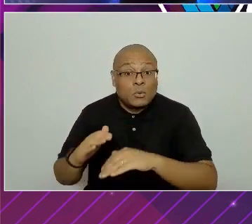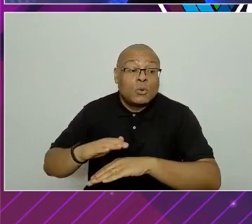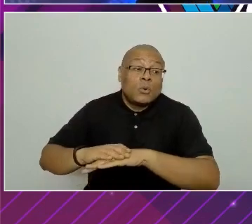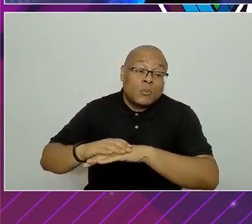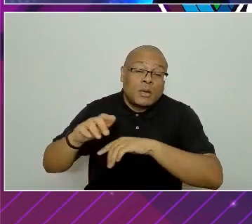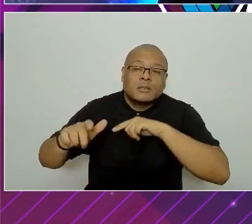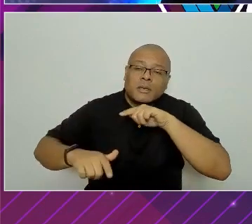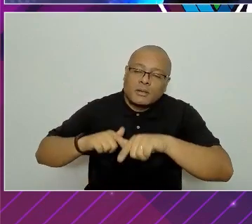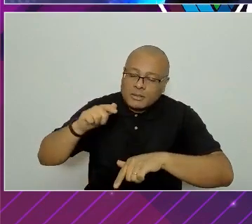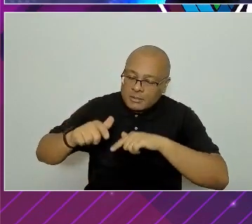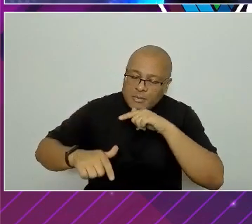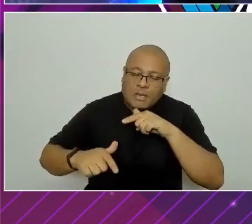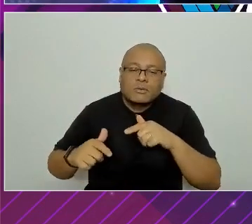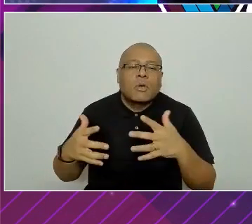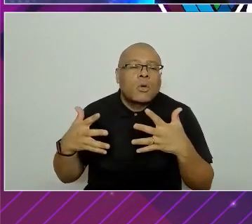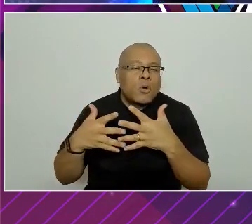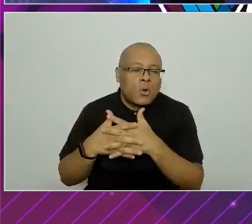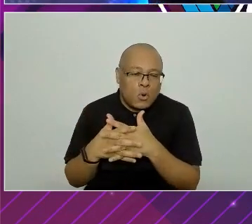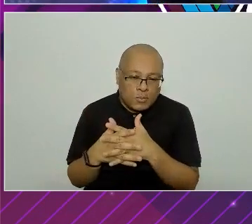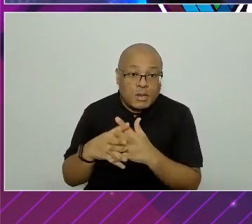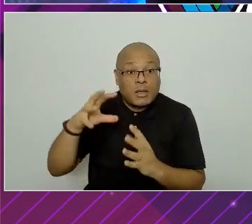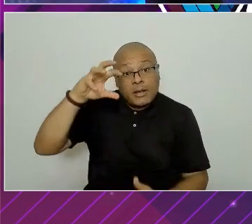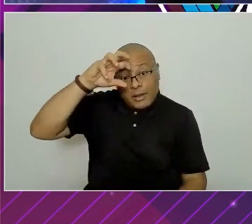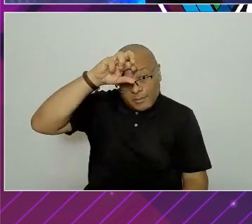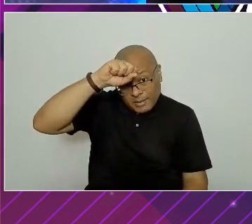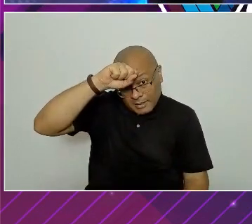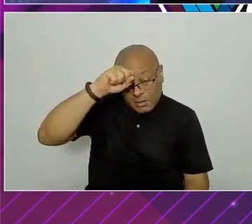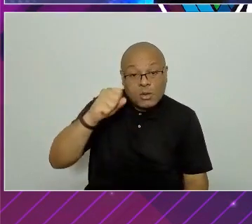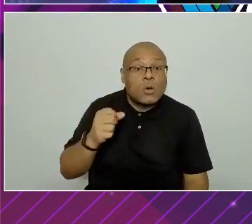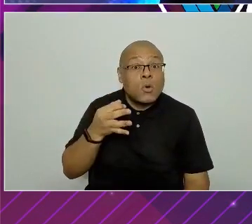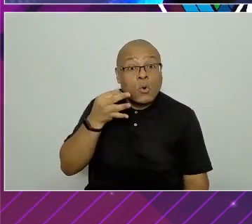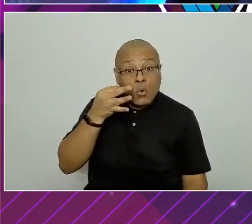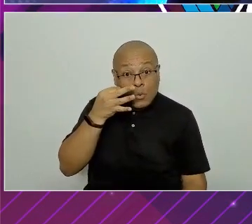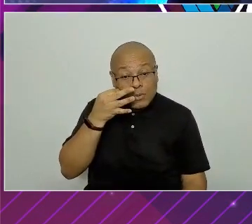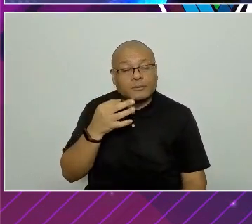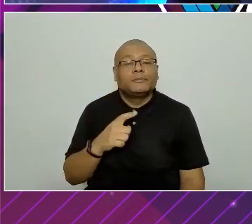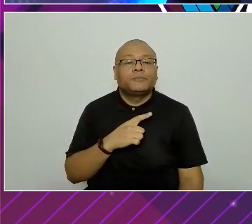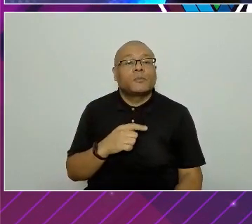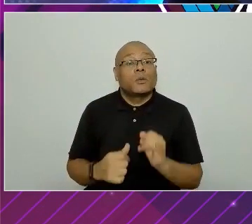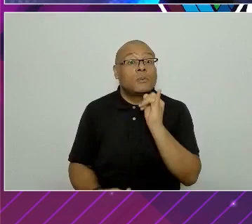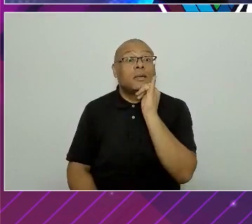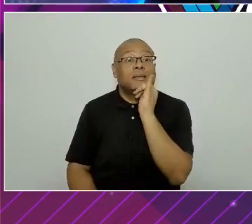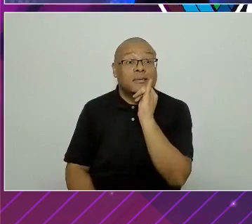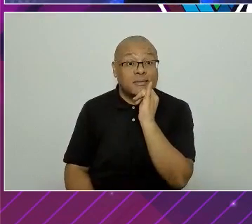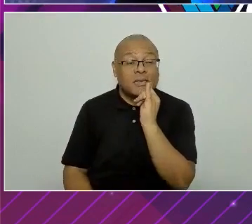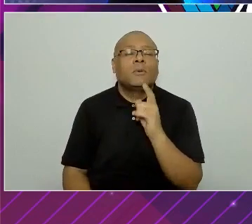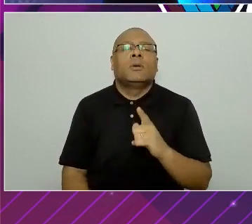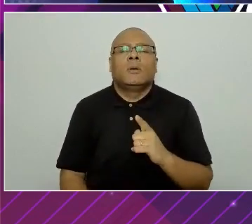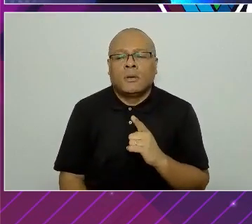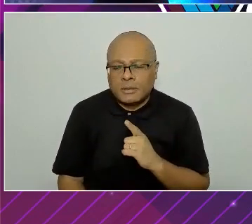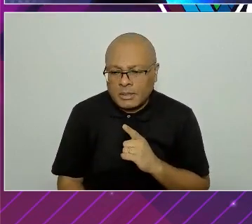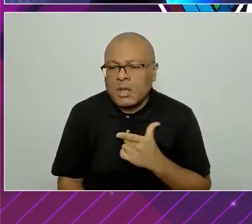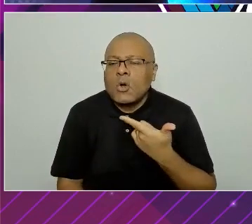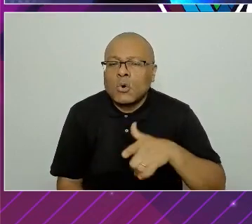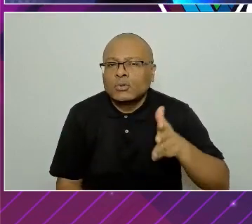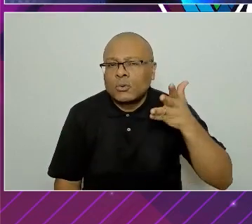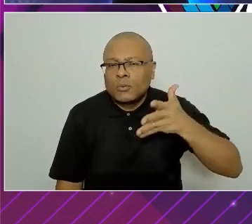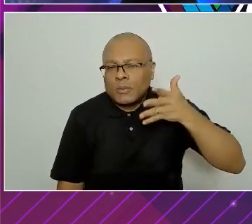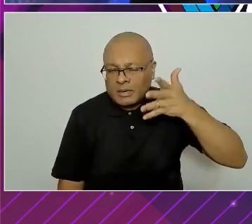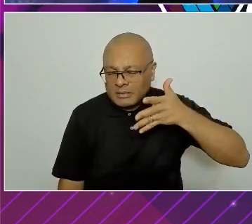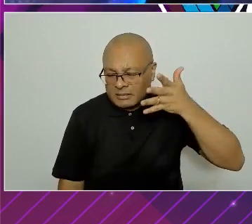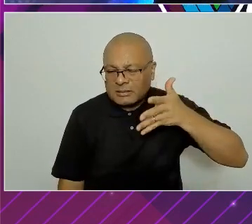trabalhos complexos, do que a aprendizagem humana. E aí eu até trouxe um exemplo, mas eu sei que tem até outros palestrantes muito